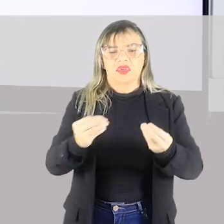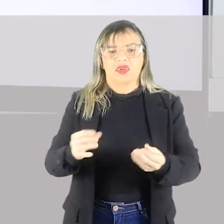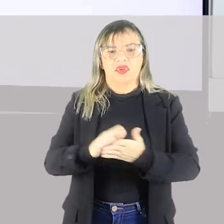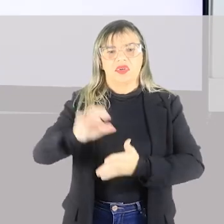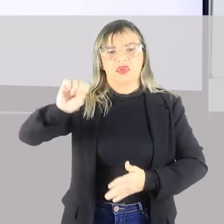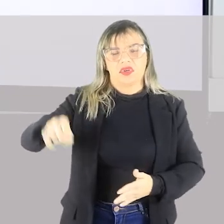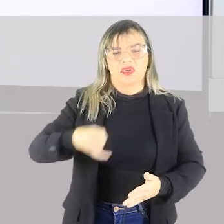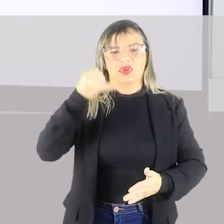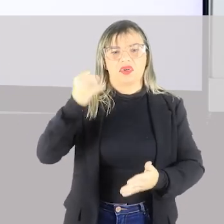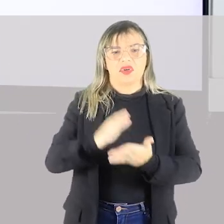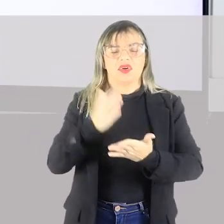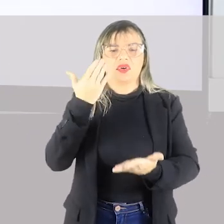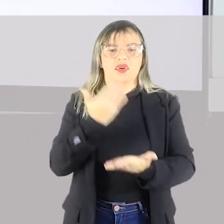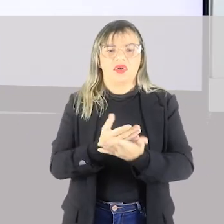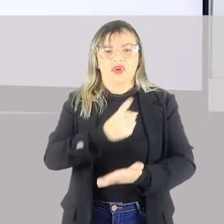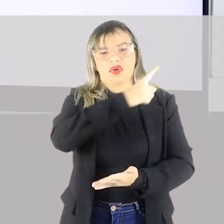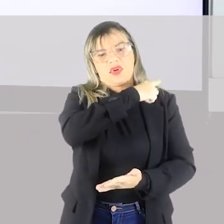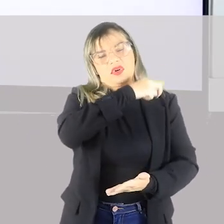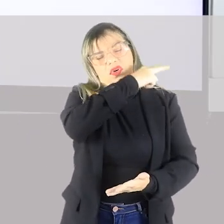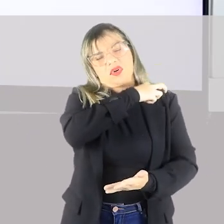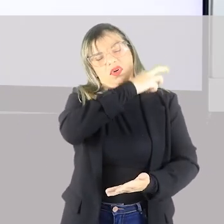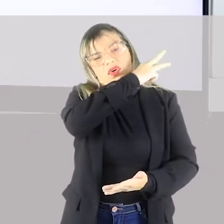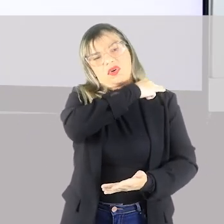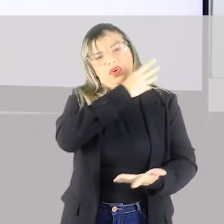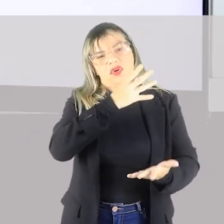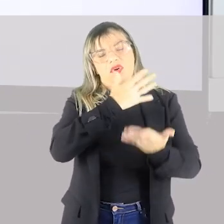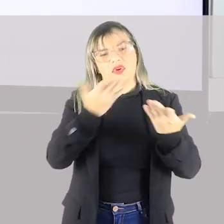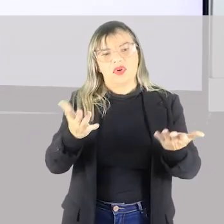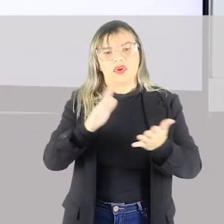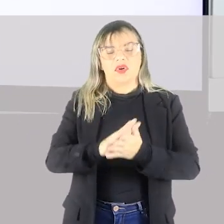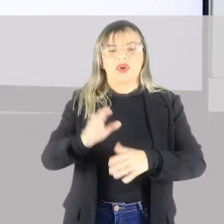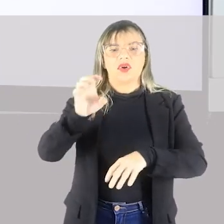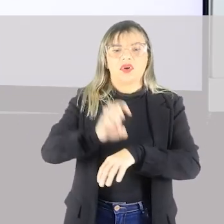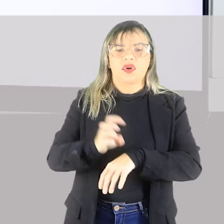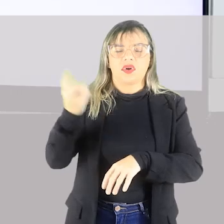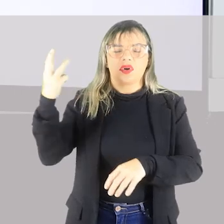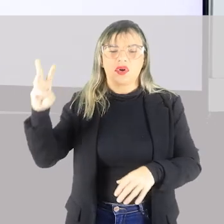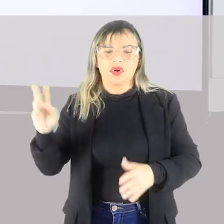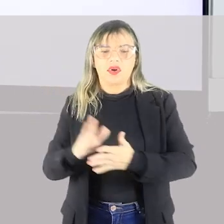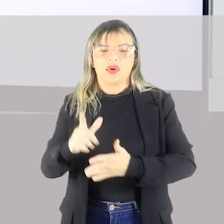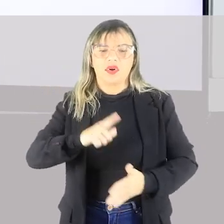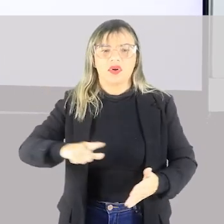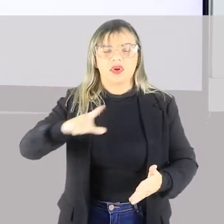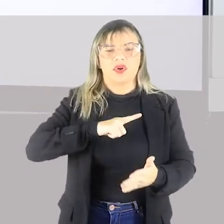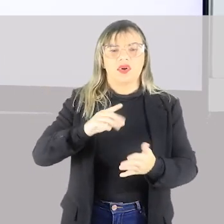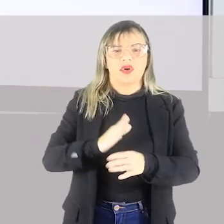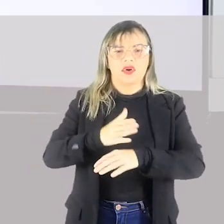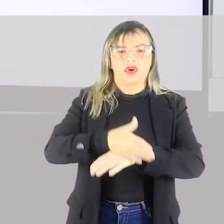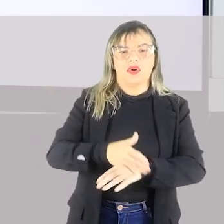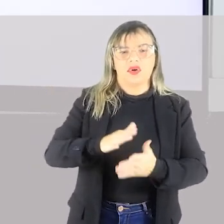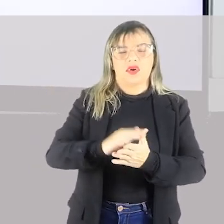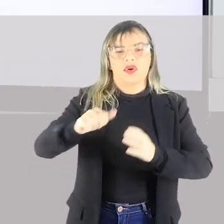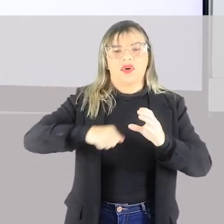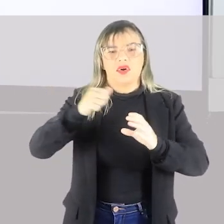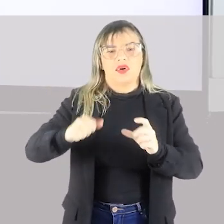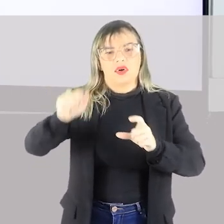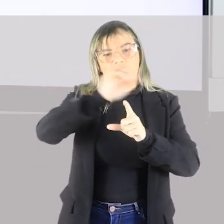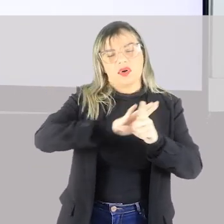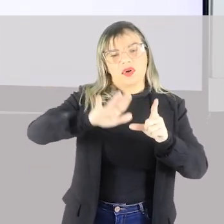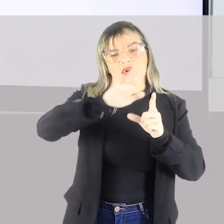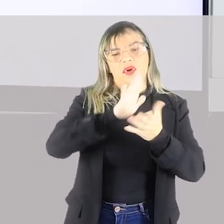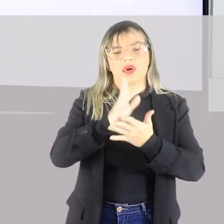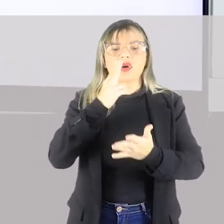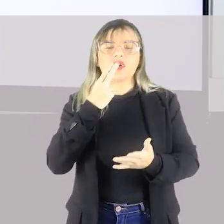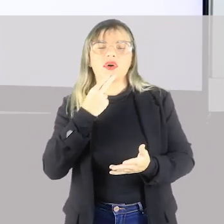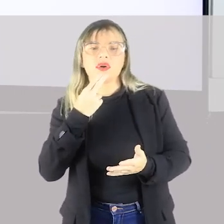estudante do ensino médio, né, da rede pública do Maranhão, de você ter acesso a essas videoaulas da plataforma Gonçalves